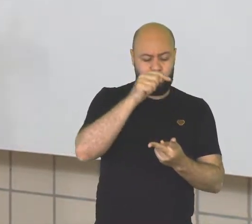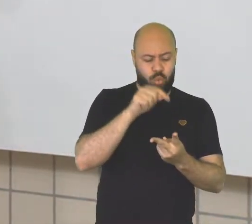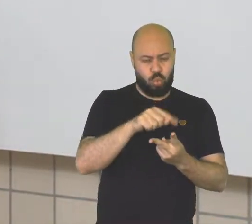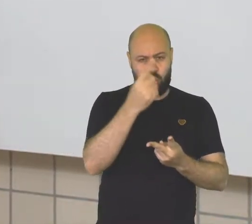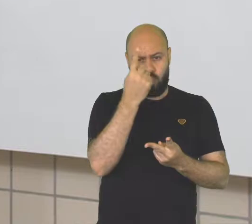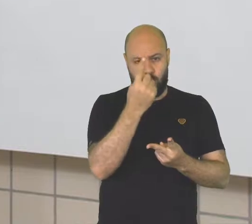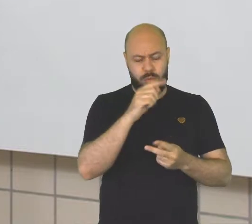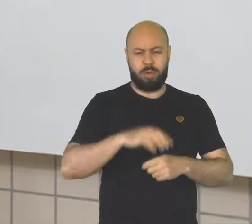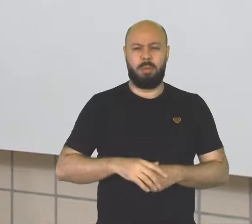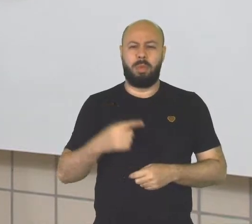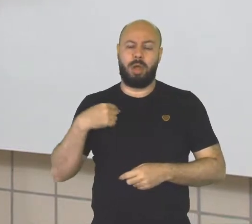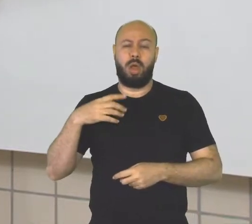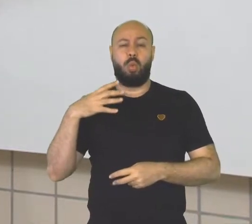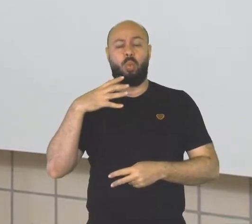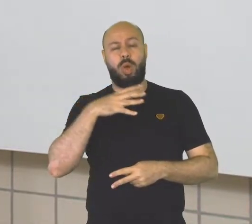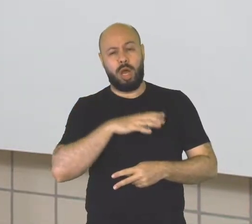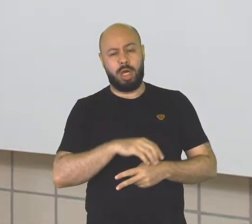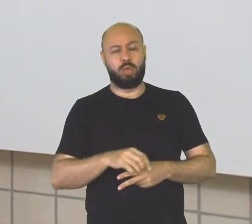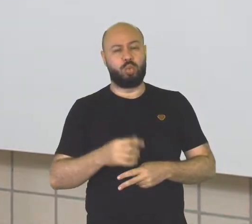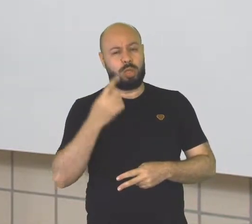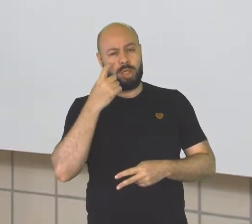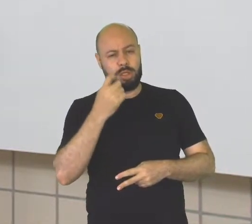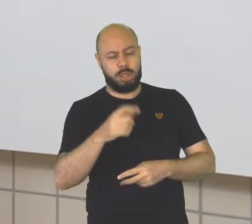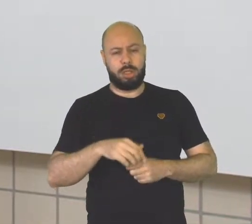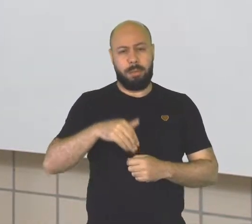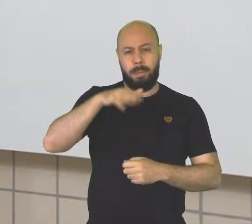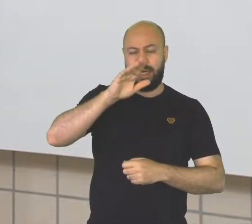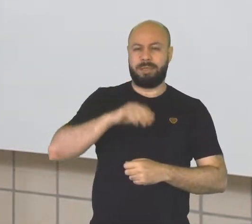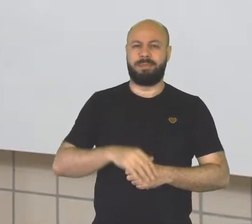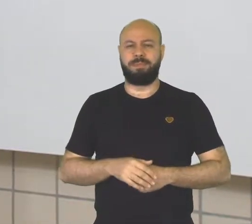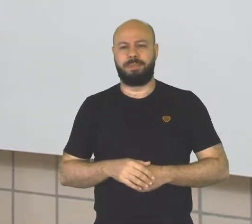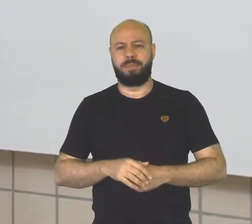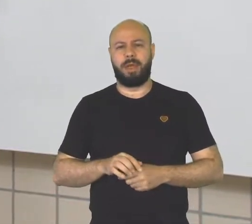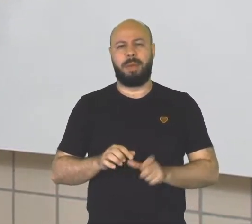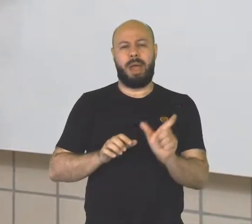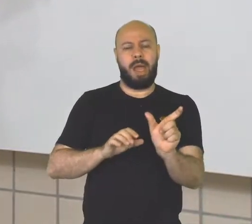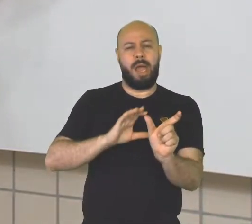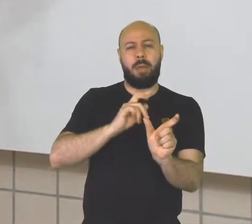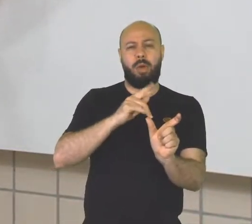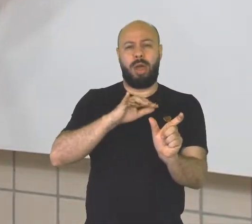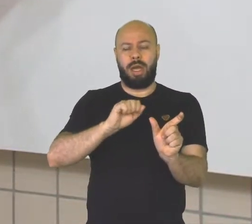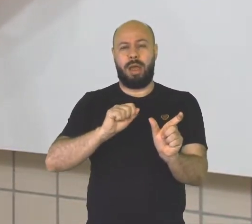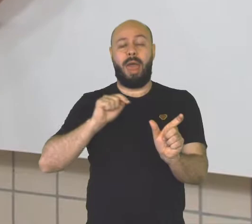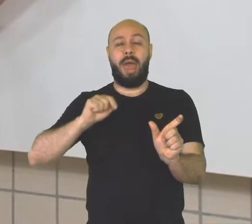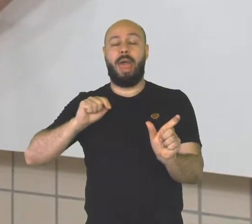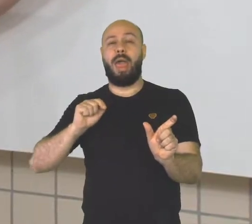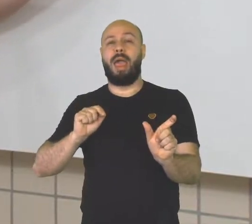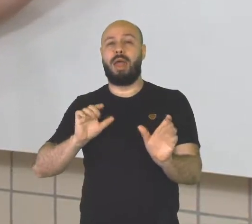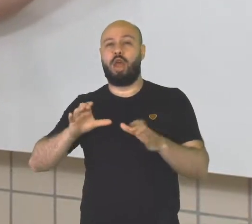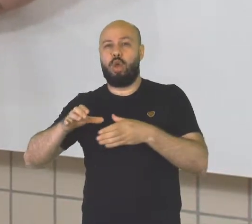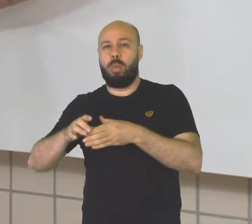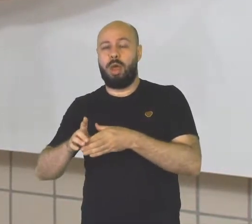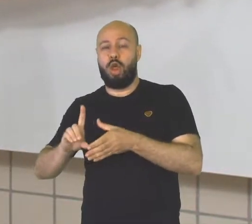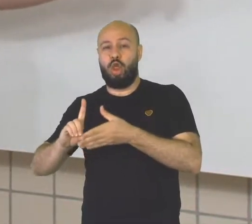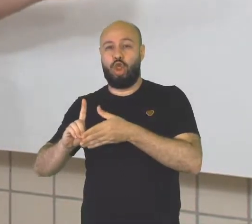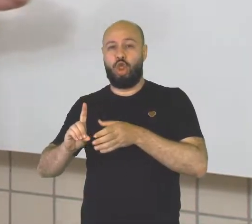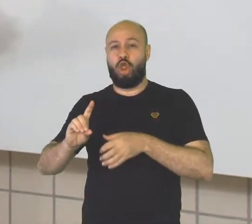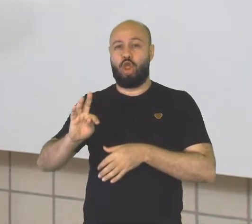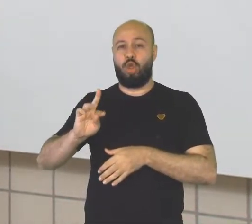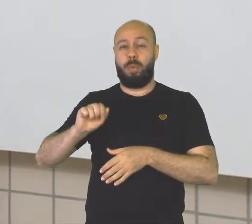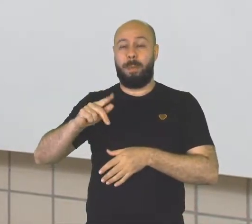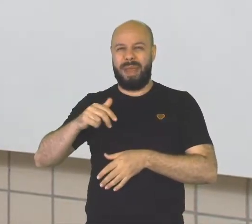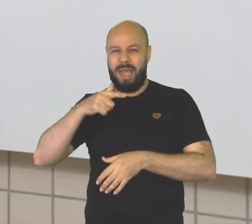porque eu achei ela mais interessante. A palavra capoeira, ela deriva do termo tupi, capoeira, que